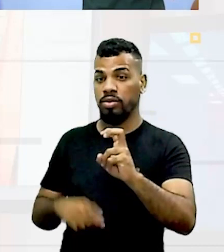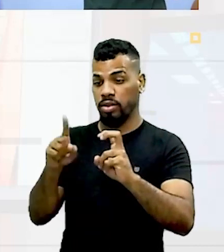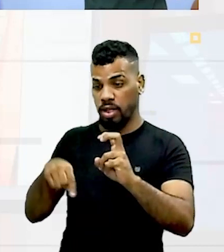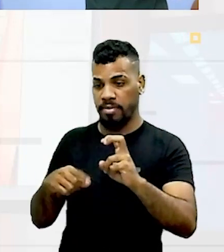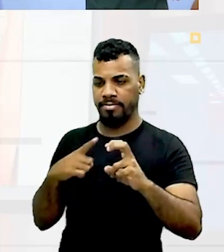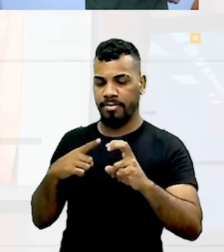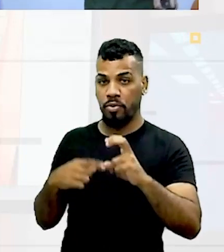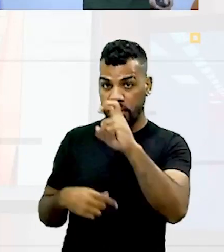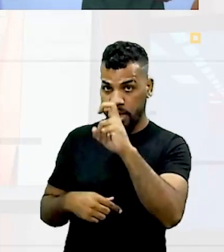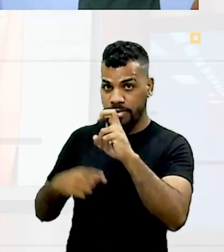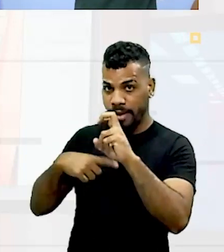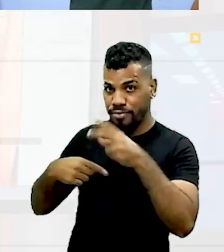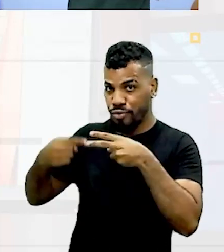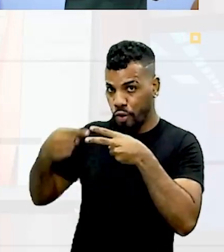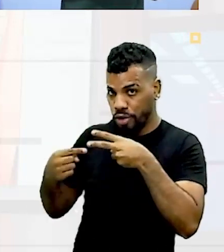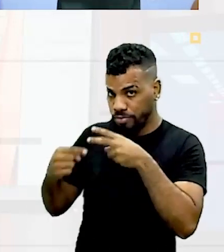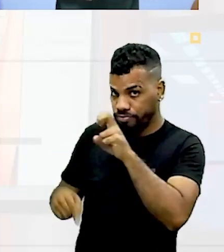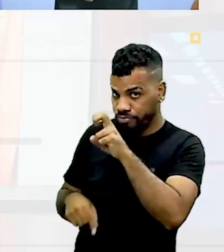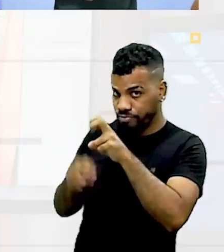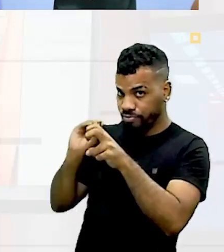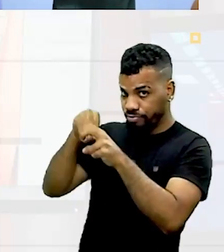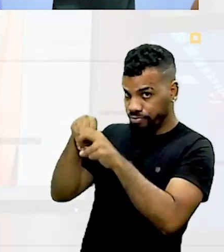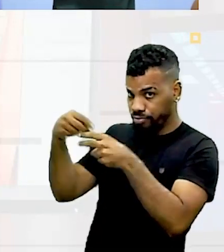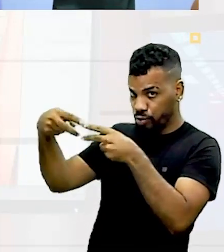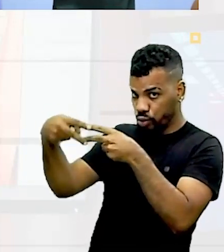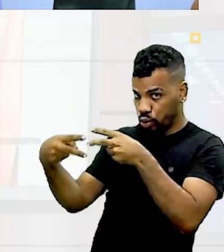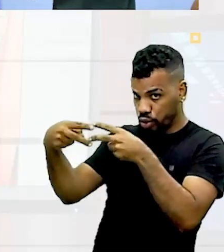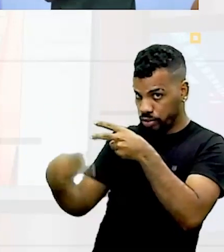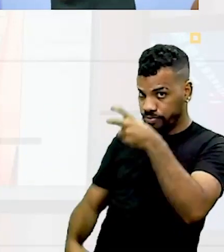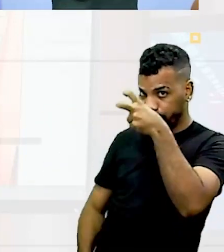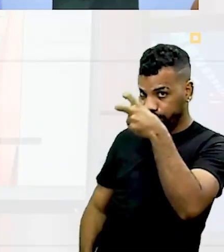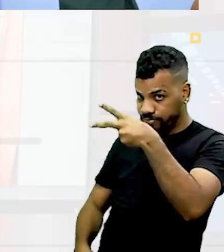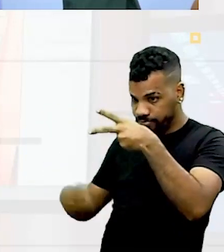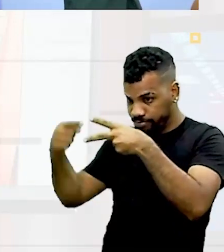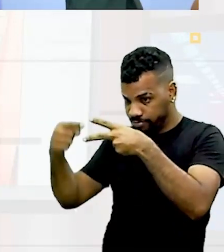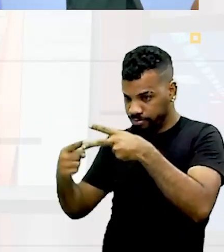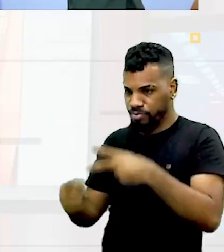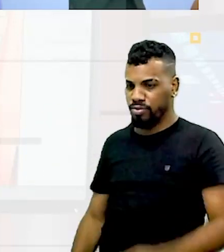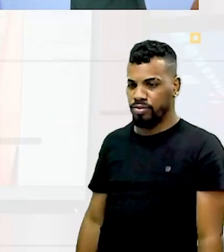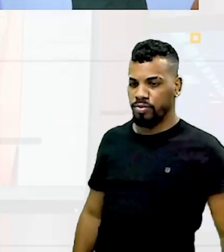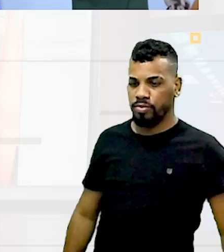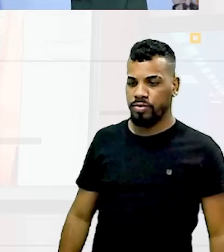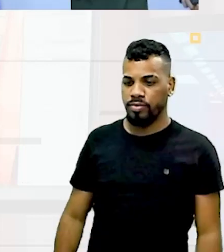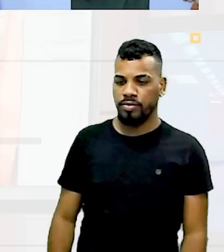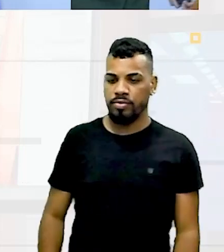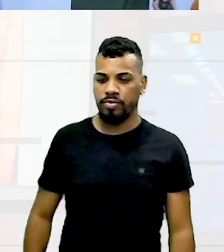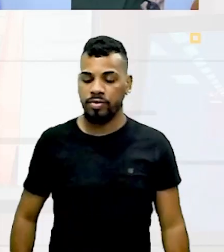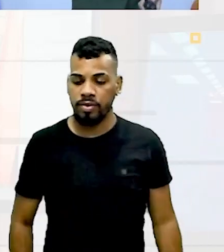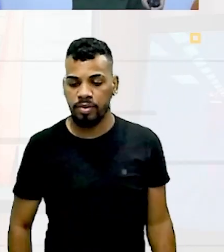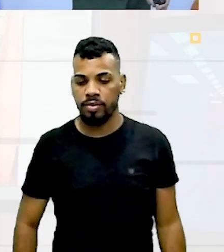seja, é o ato de seguir e ficar um na frente do outro. Por